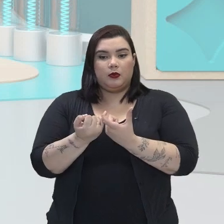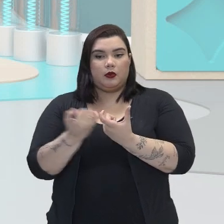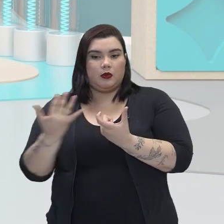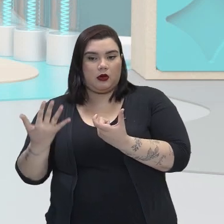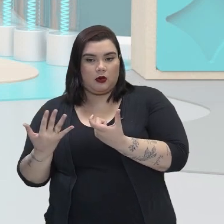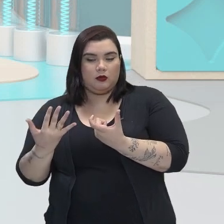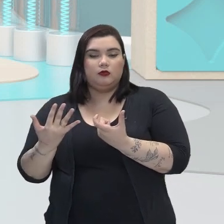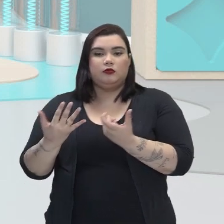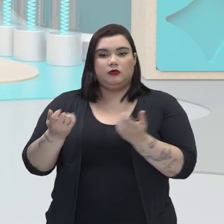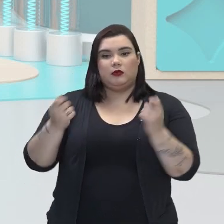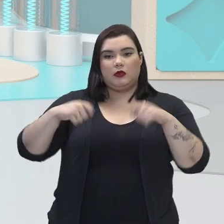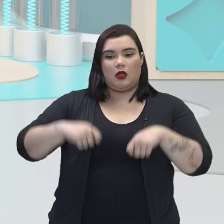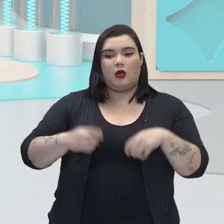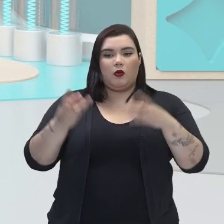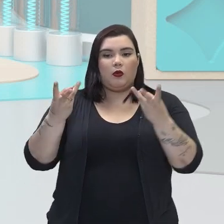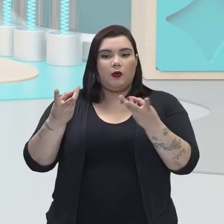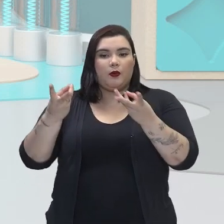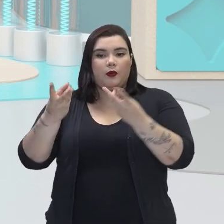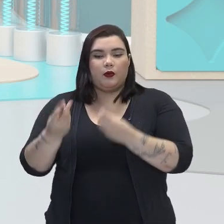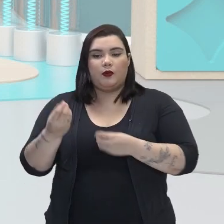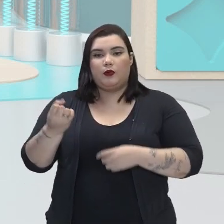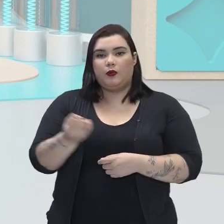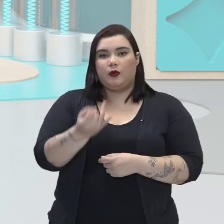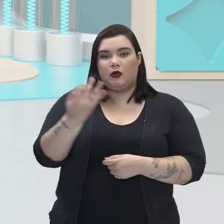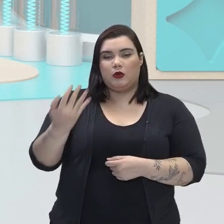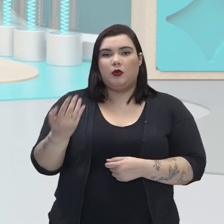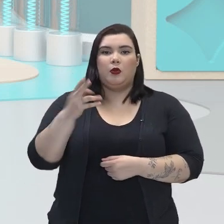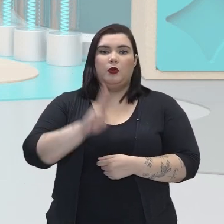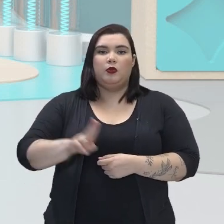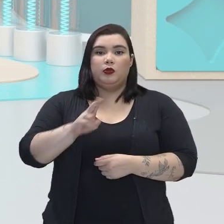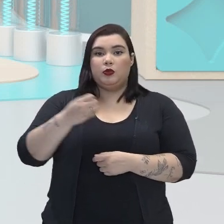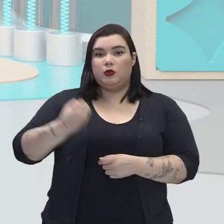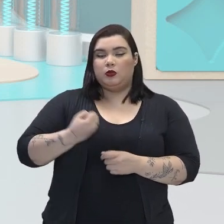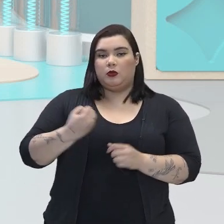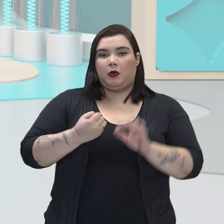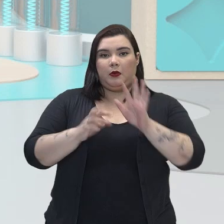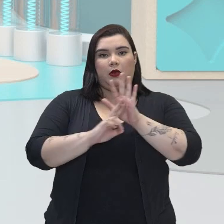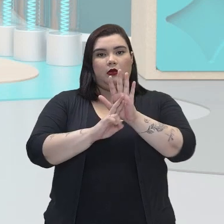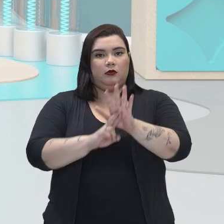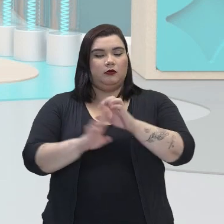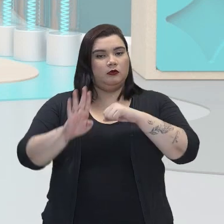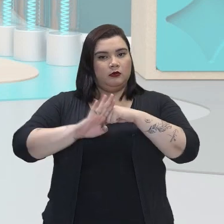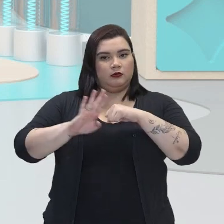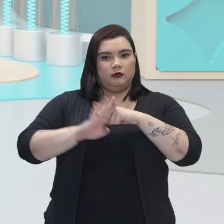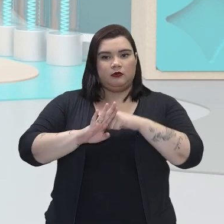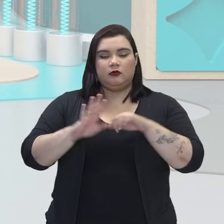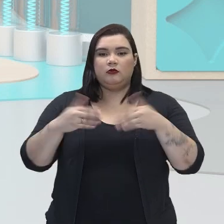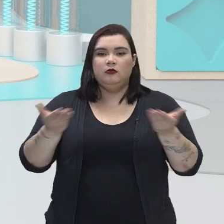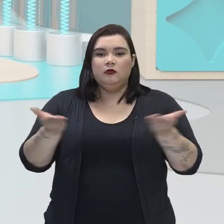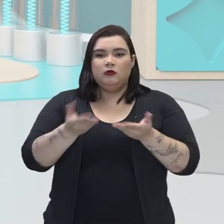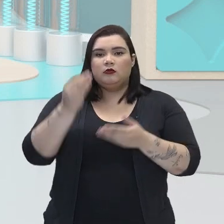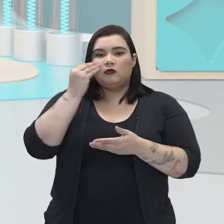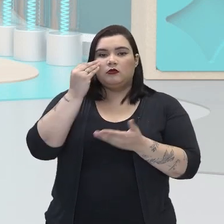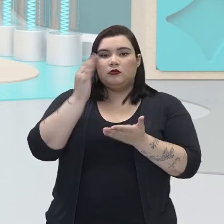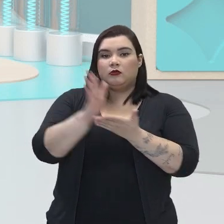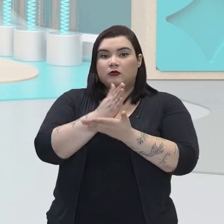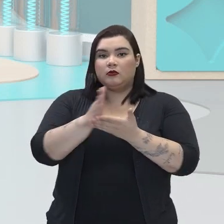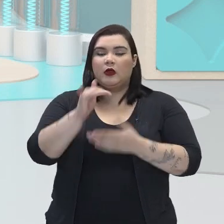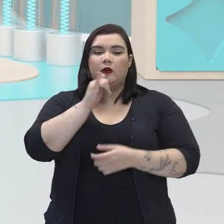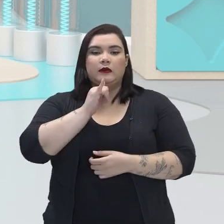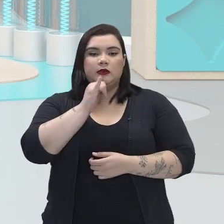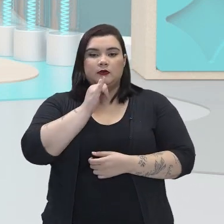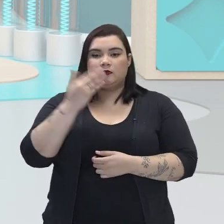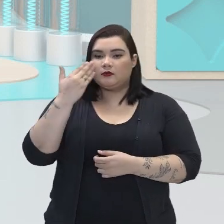então estar quantificando por meio de números esses substantivos. E aqui nós vamos ver alguns exemplos juntos